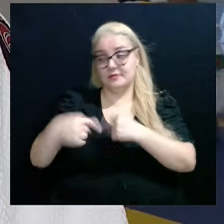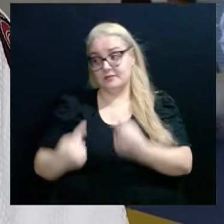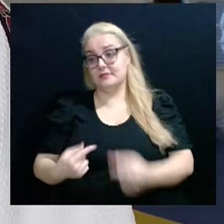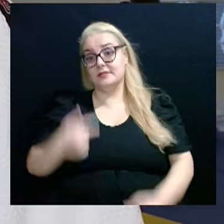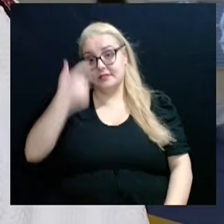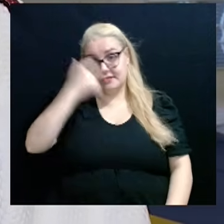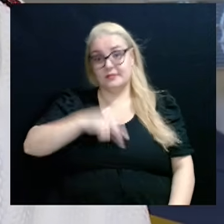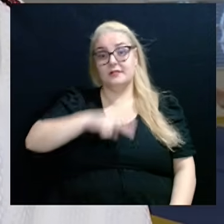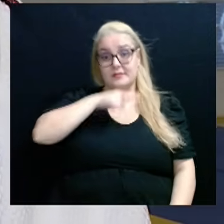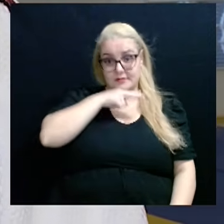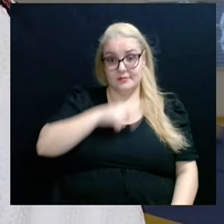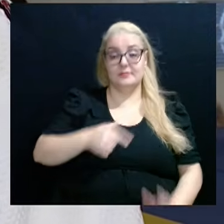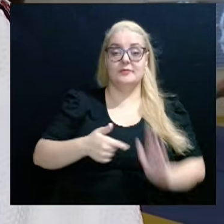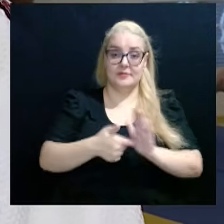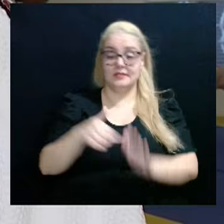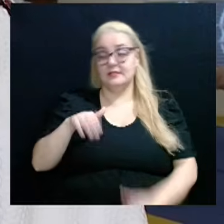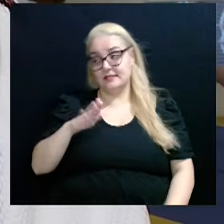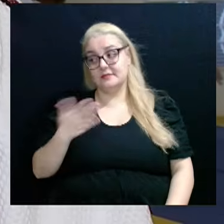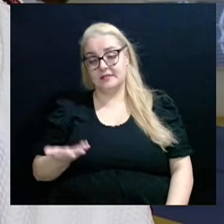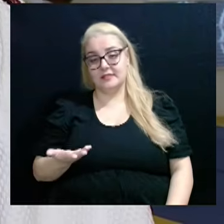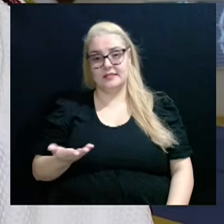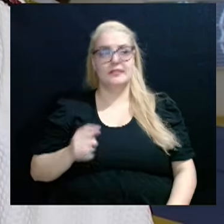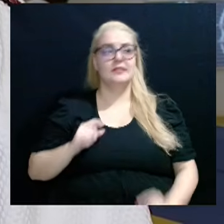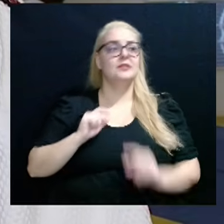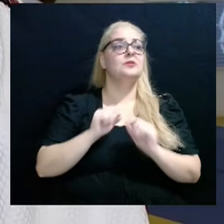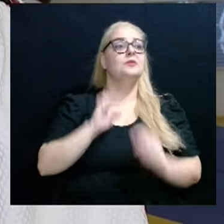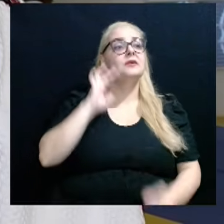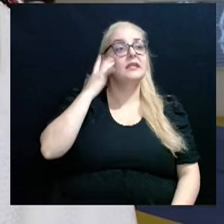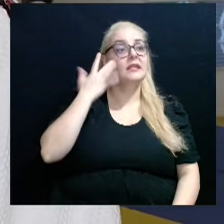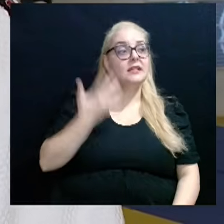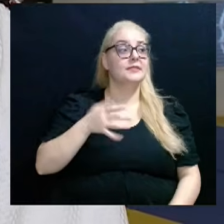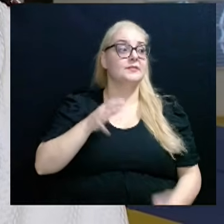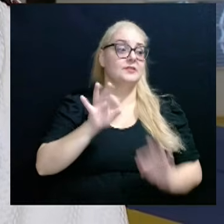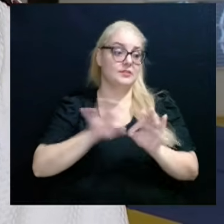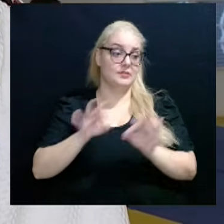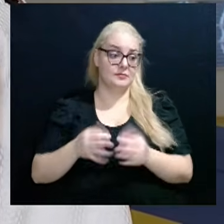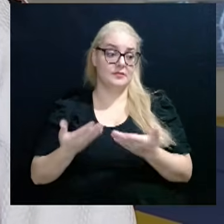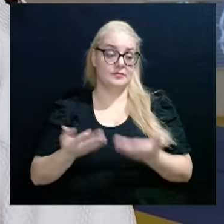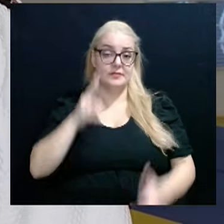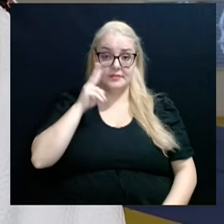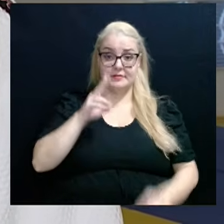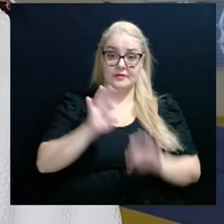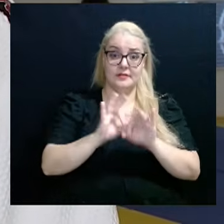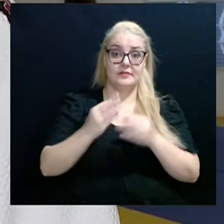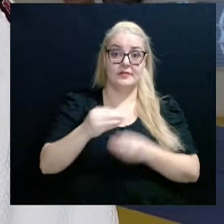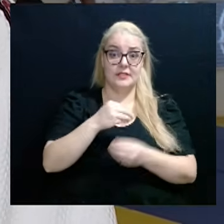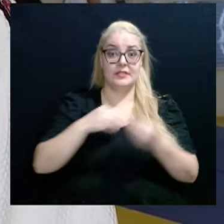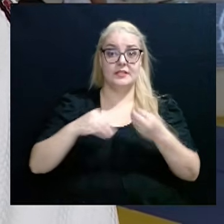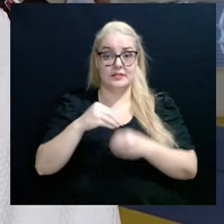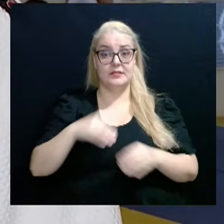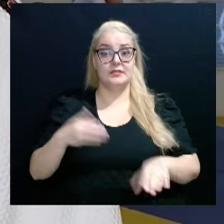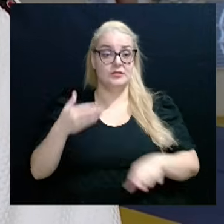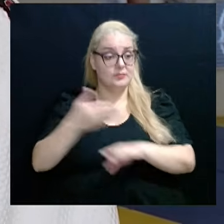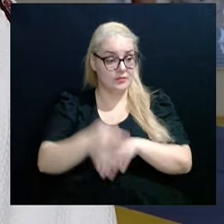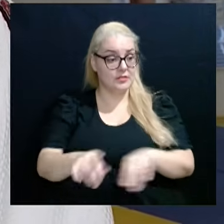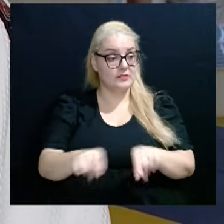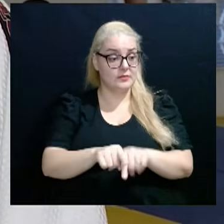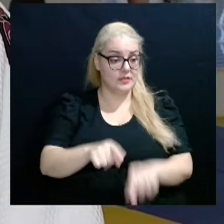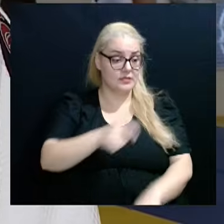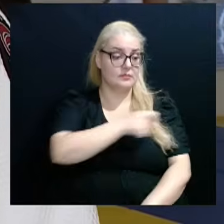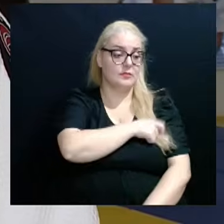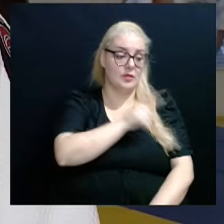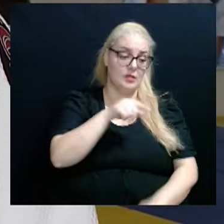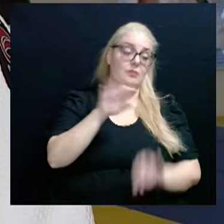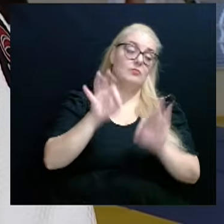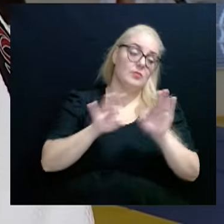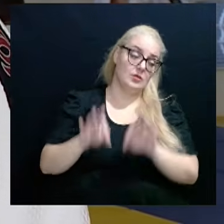demonstrar mais. Agora, o que você acha desse projeto? Você que vê a sua família também se envolvendo, além de participar das aulas, é um projeto de Campinas que deu